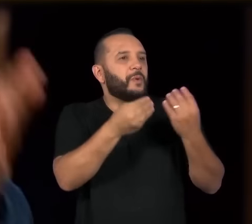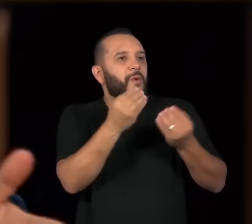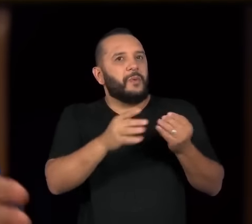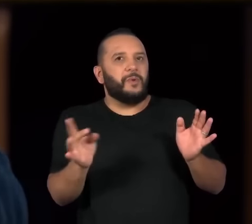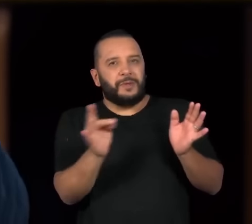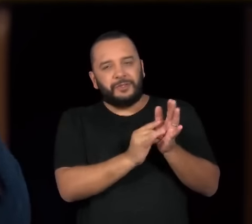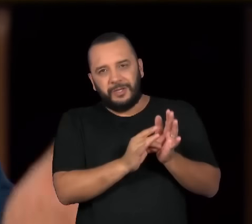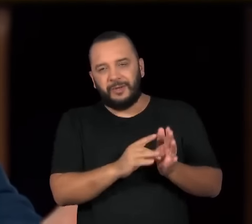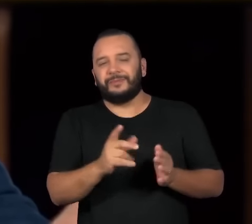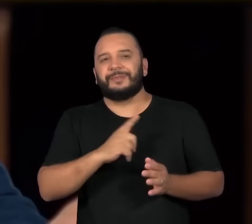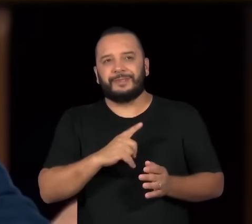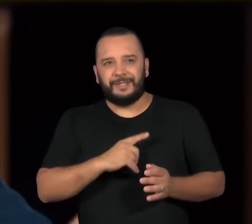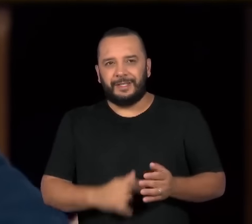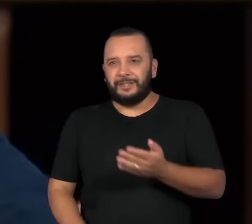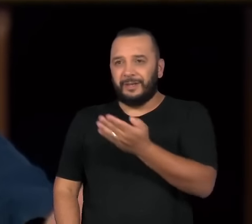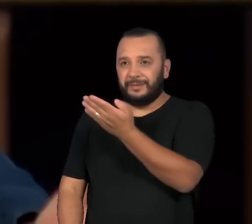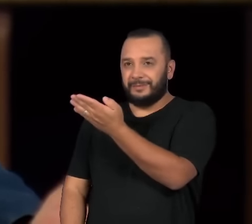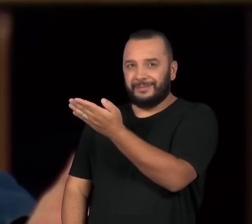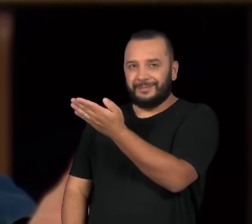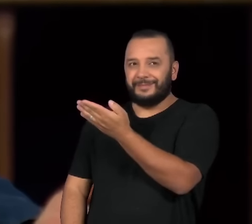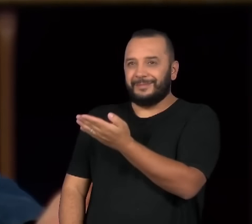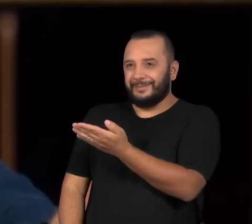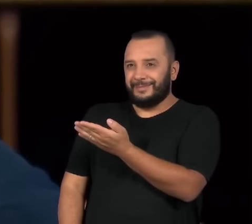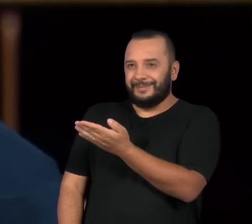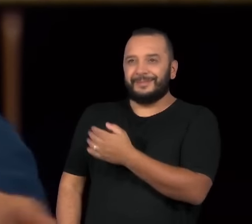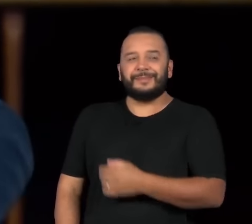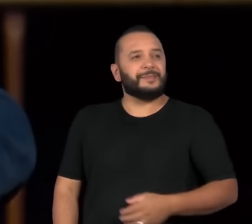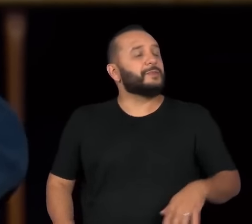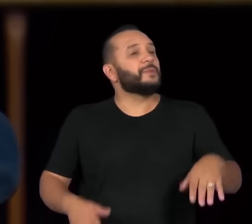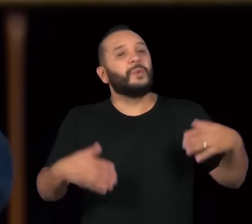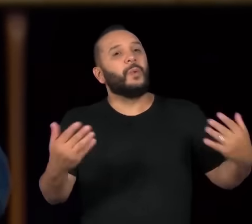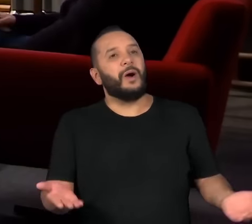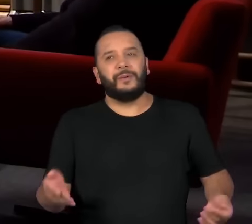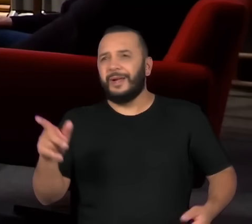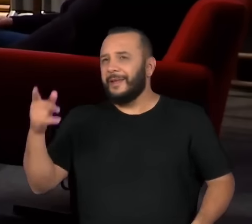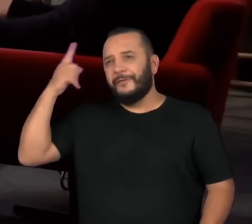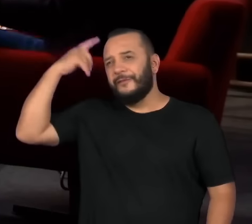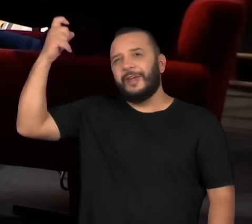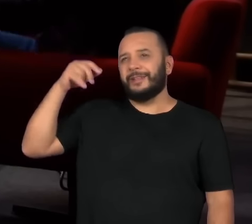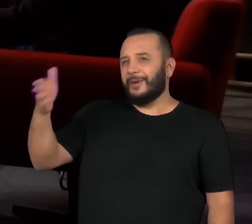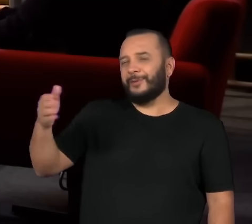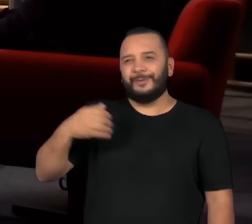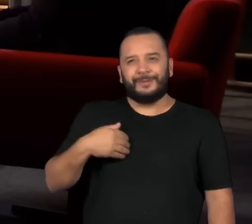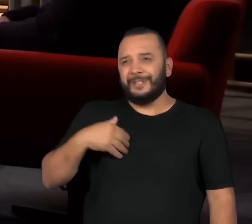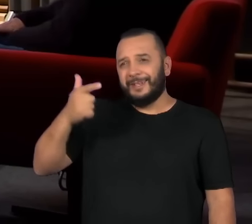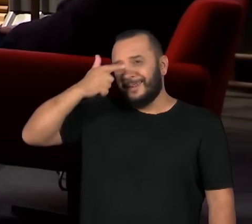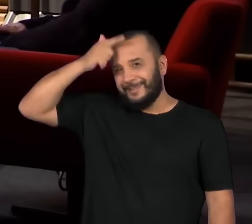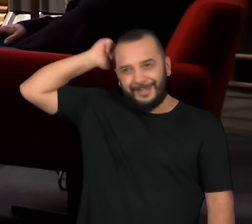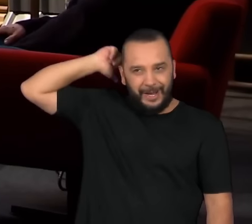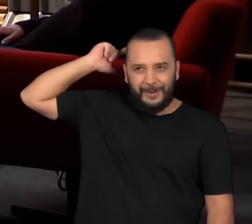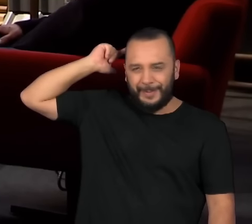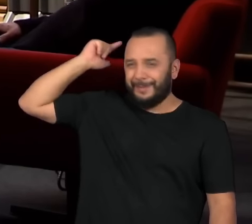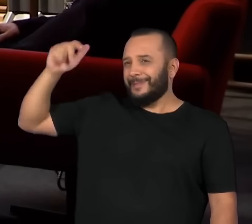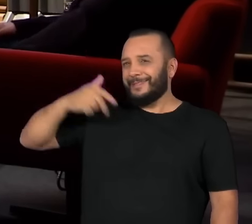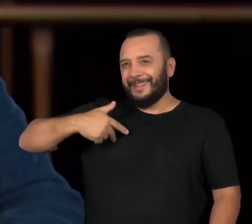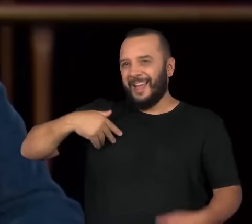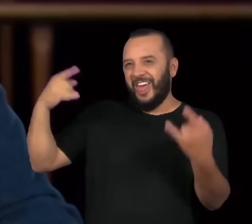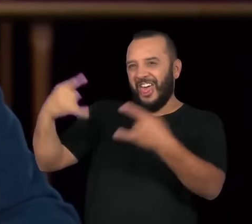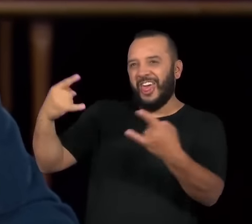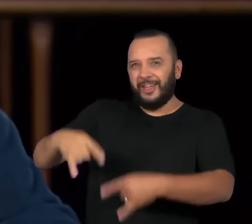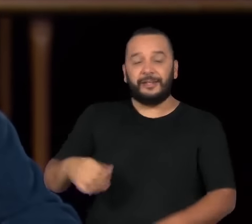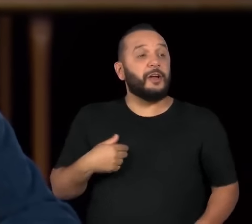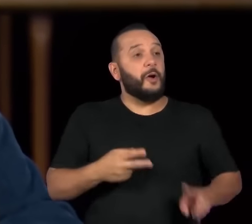o black, não precisa. Quais são? Inventa um aí, Marcelo Taz Metal, pode ser.